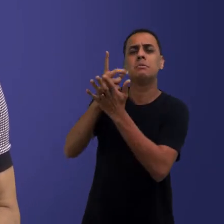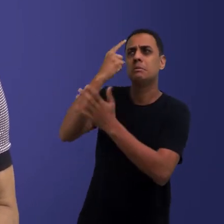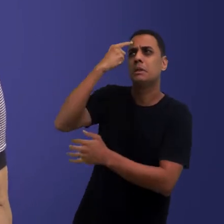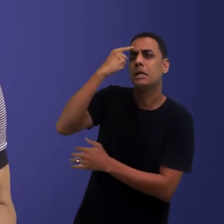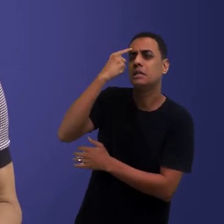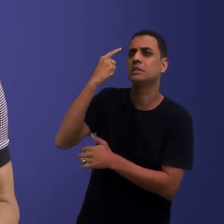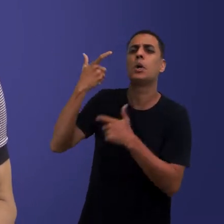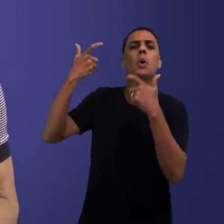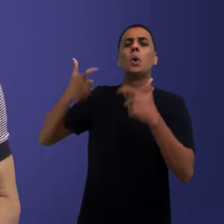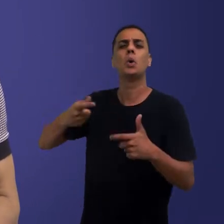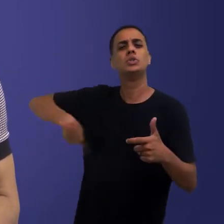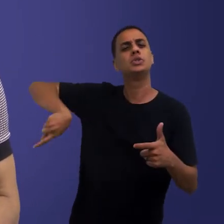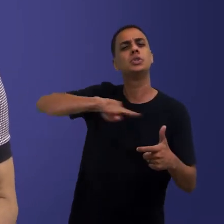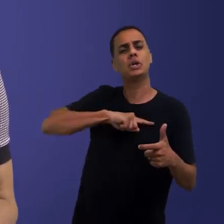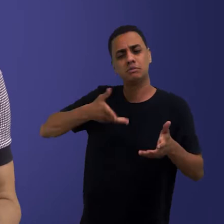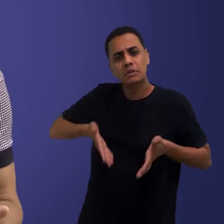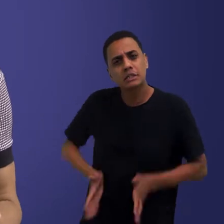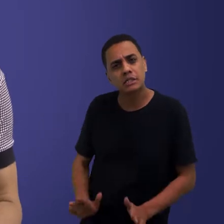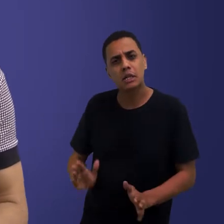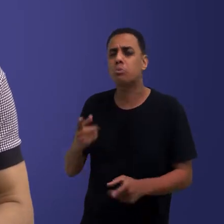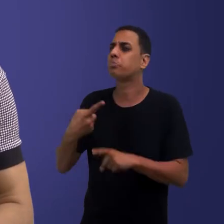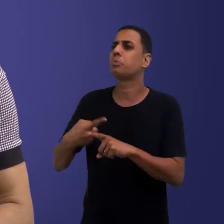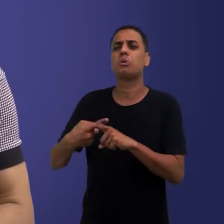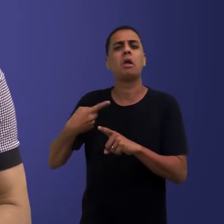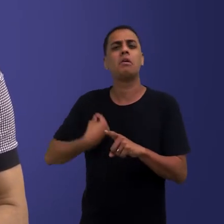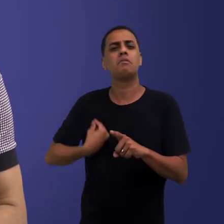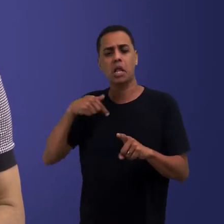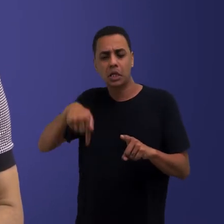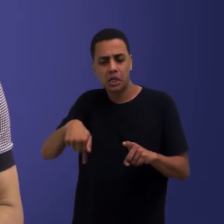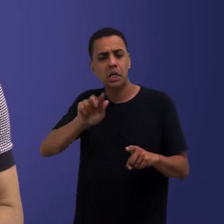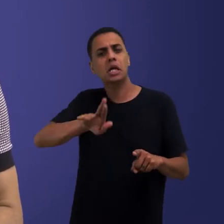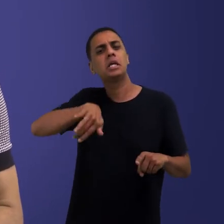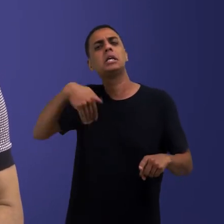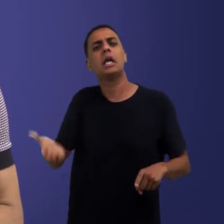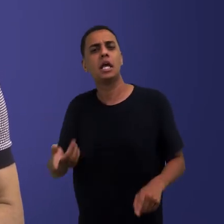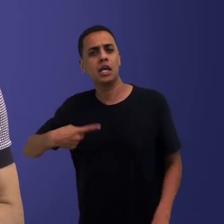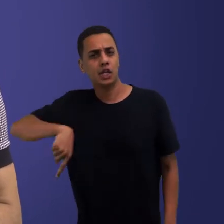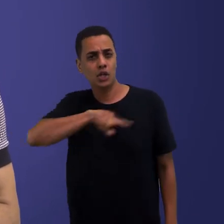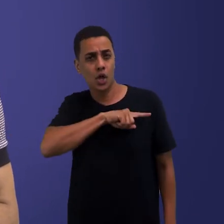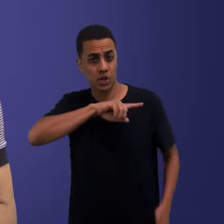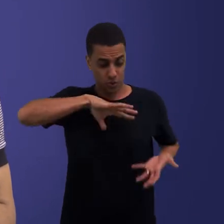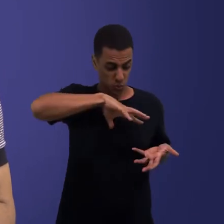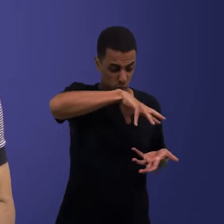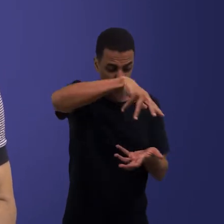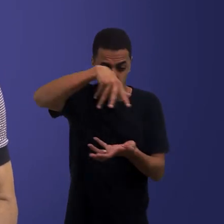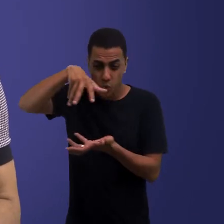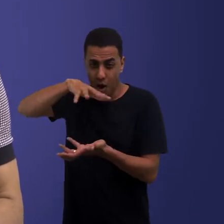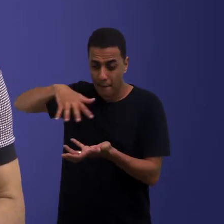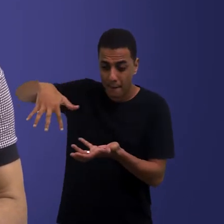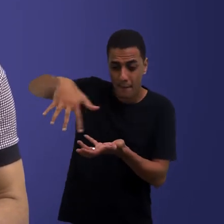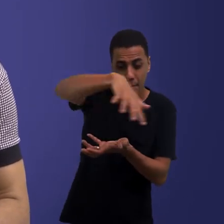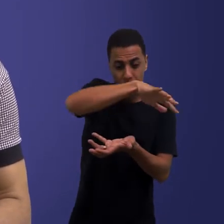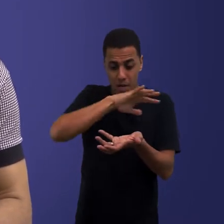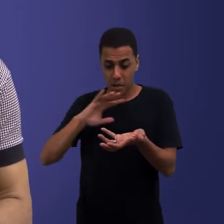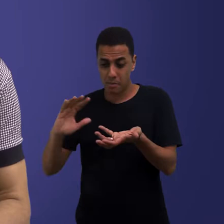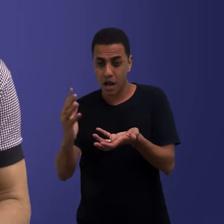somos? De onde viemos? Para onde vamos? Por que estamos aqui? Estamos sozinhos no